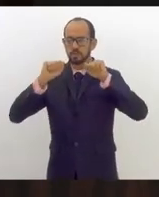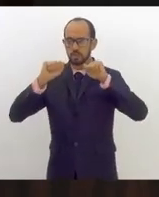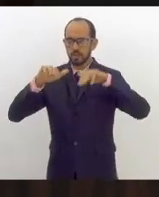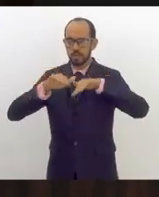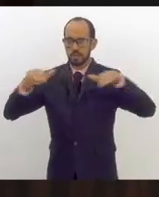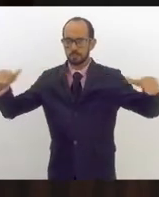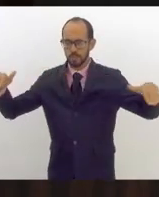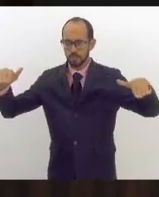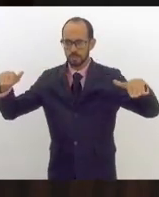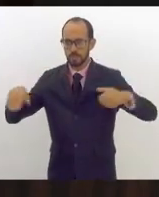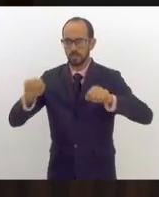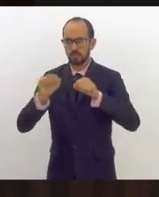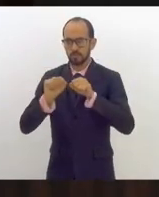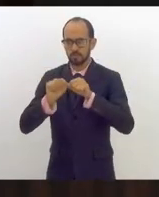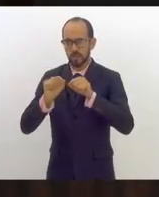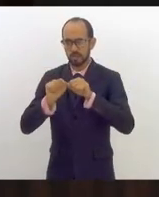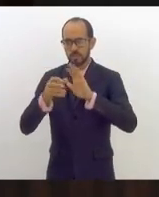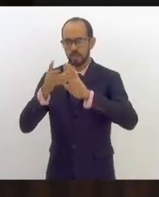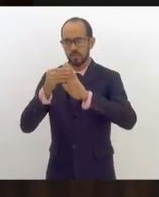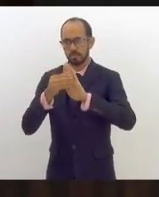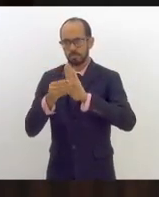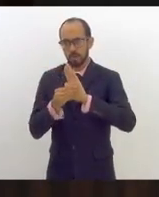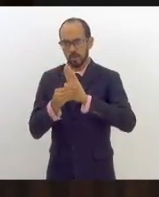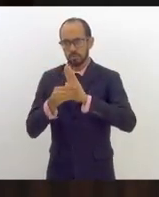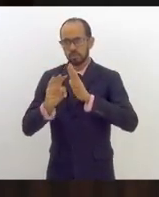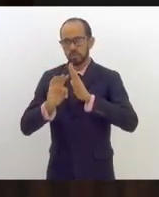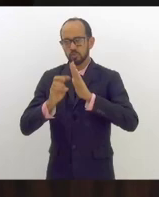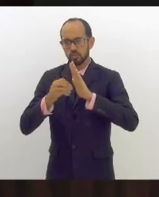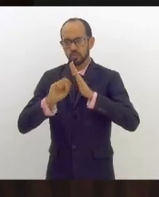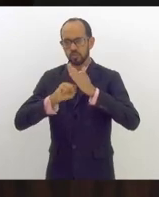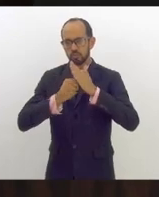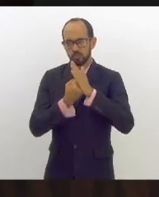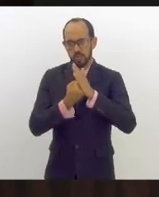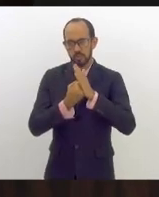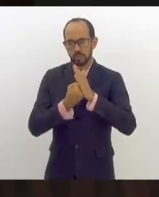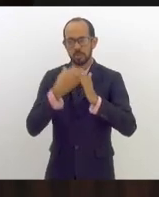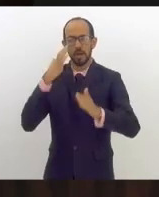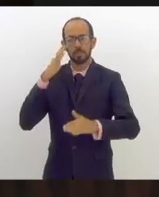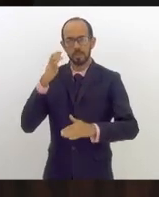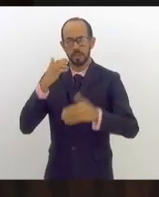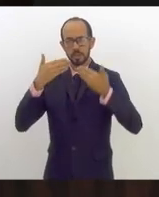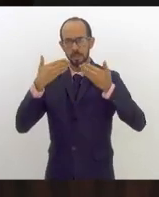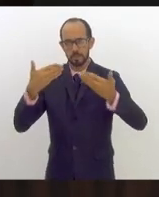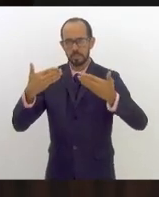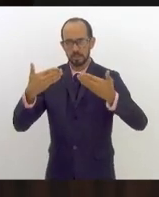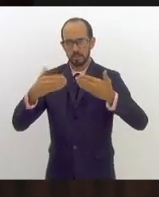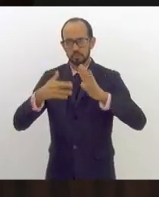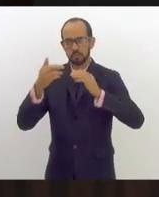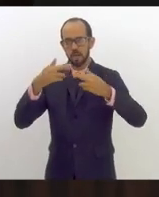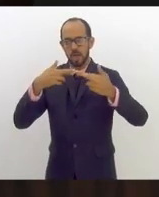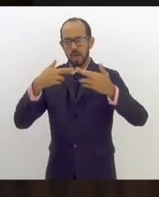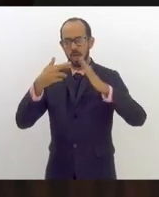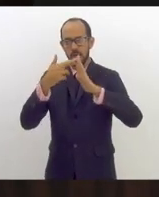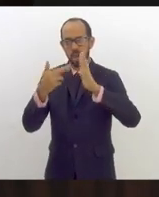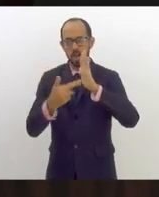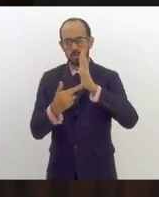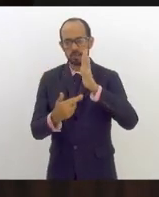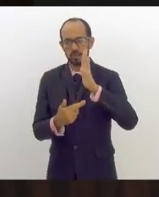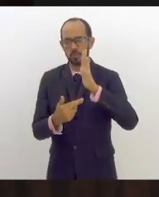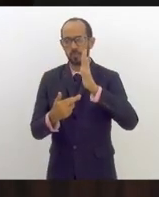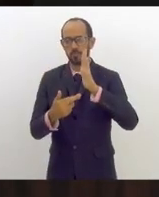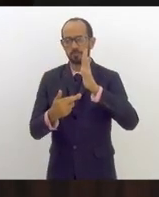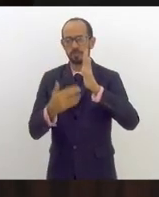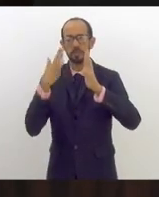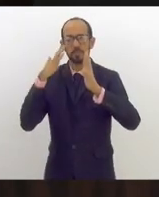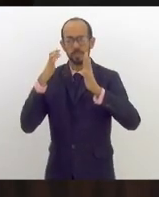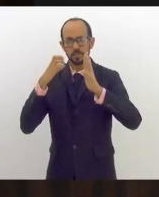que já faça a pauta dos Ventos para amanhã apresenta uma relação e vamos convocar é se